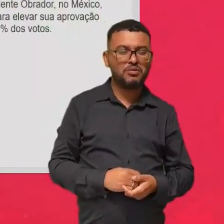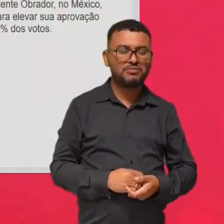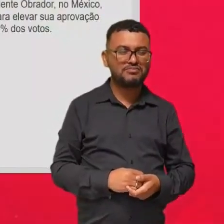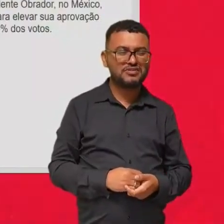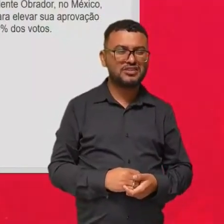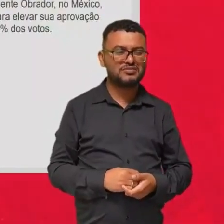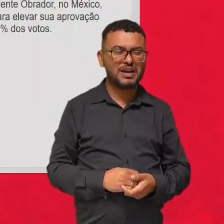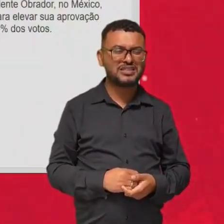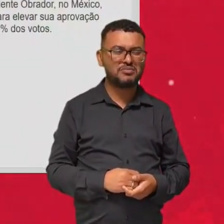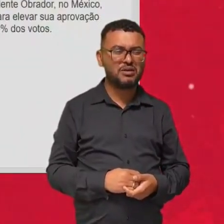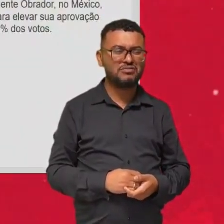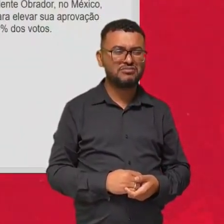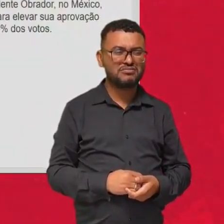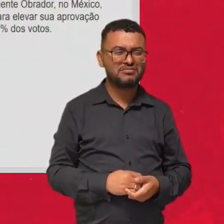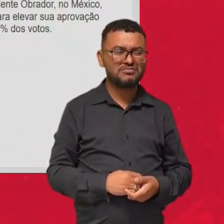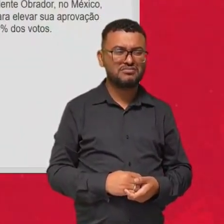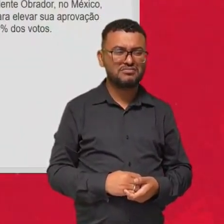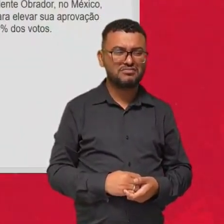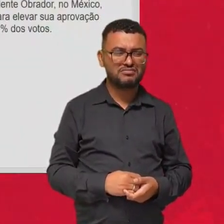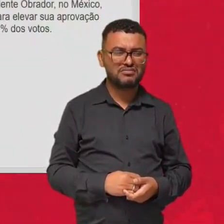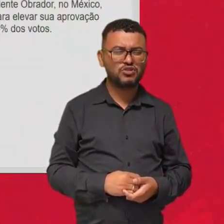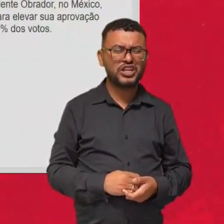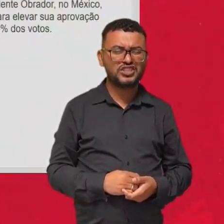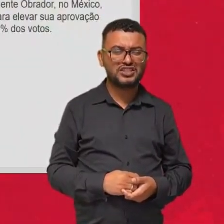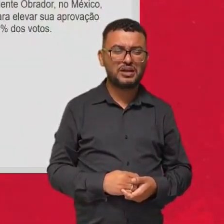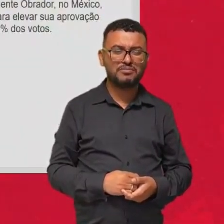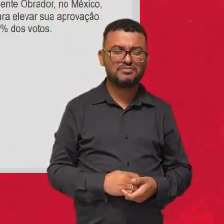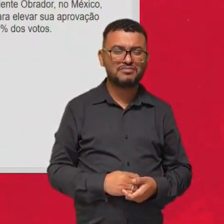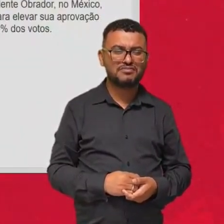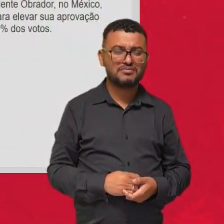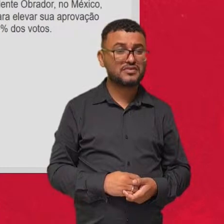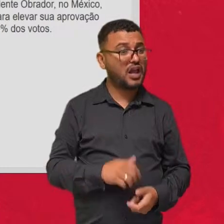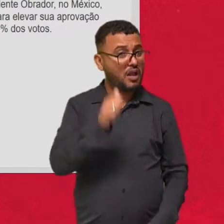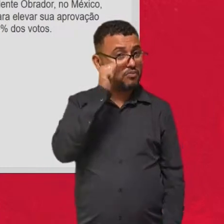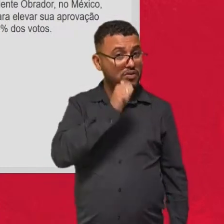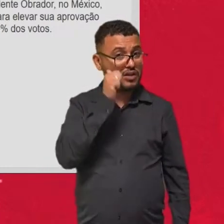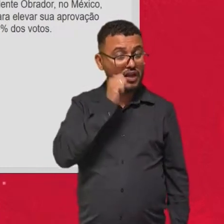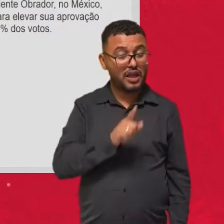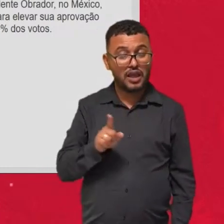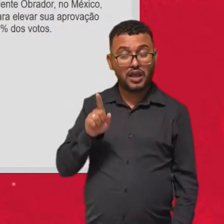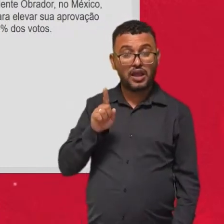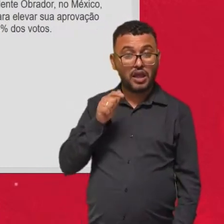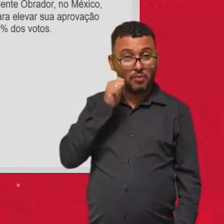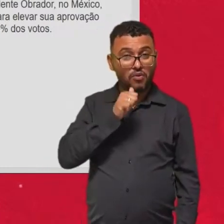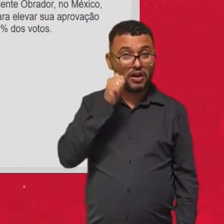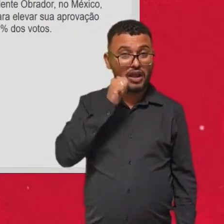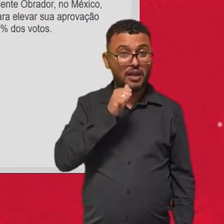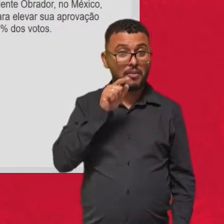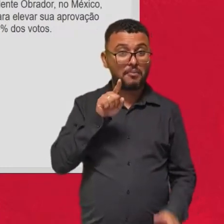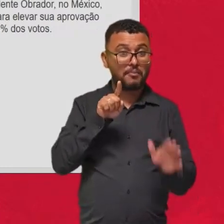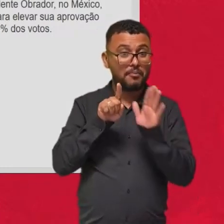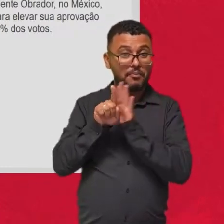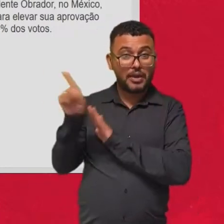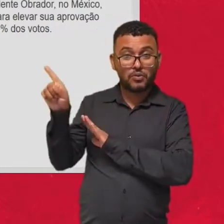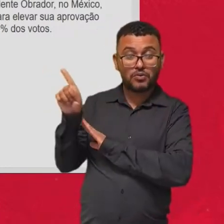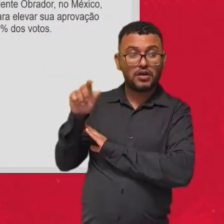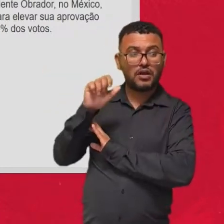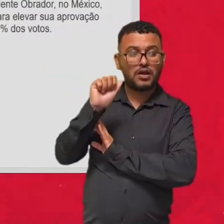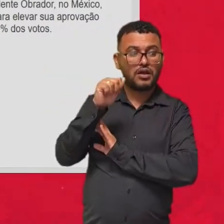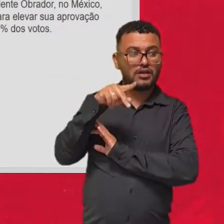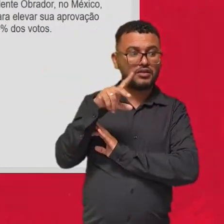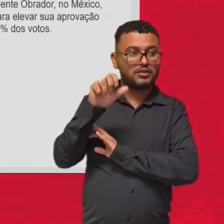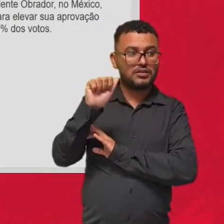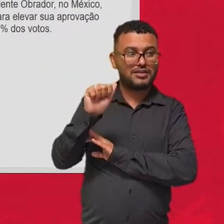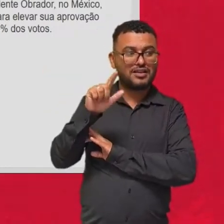Ana Luísa Palermo Bonfim, de Minas Gerais, na mesa de Desafios para a Comunicação, para Laura Cito. Gostaria